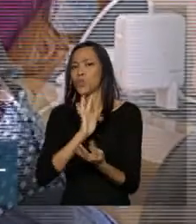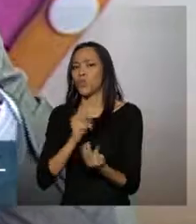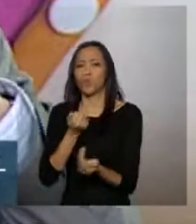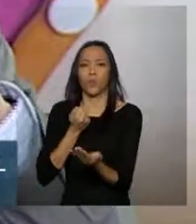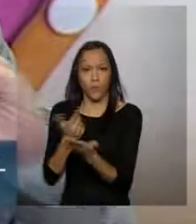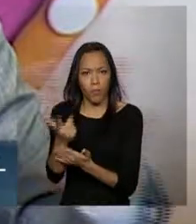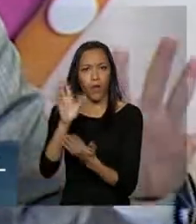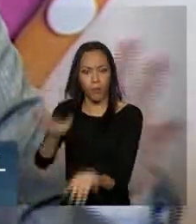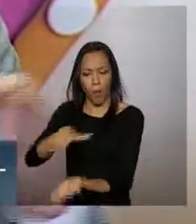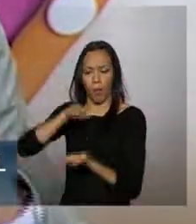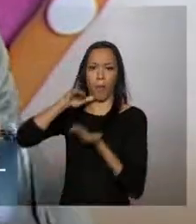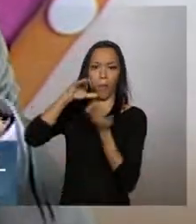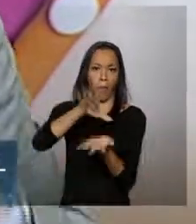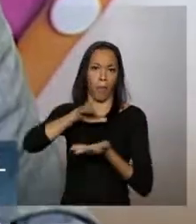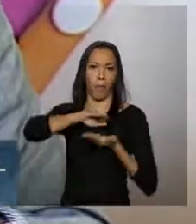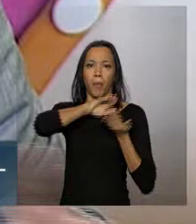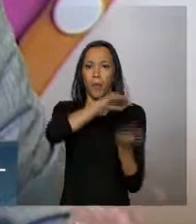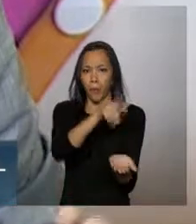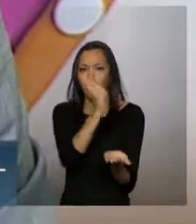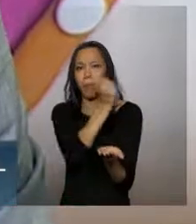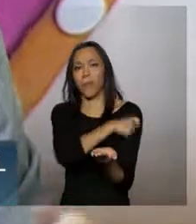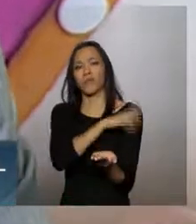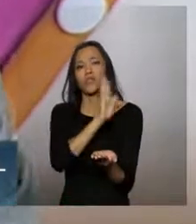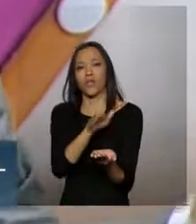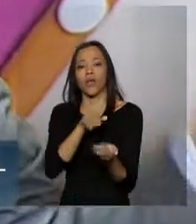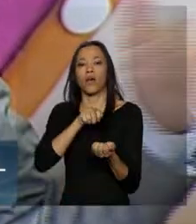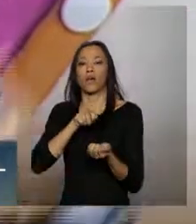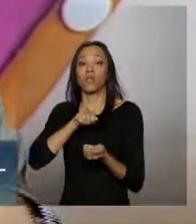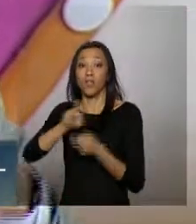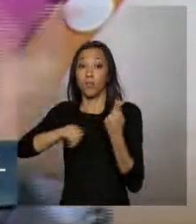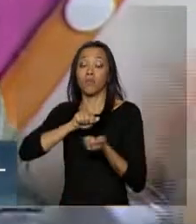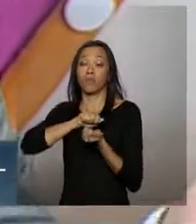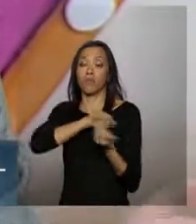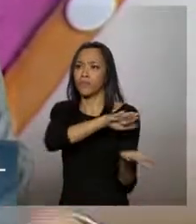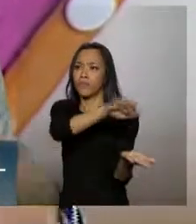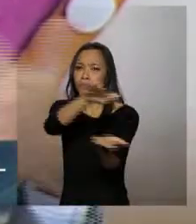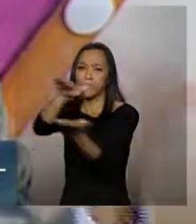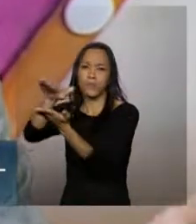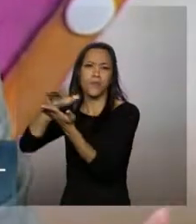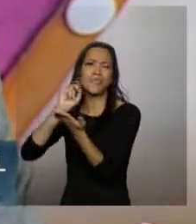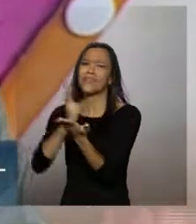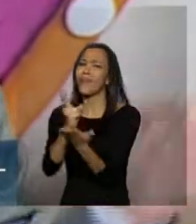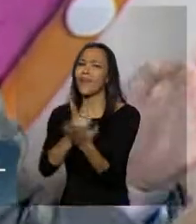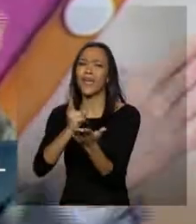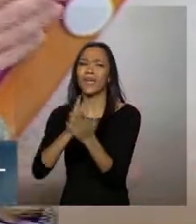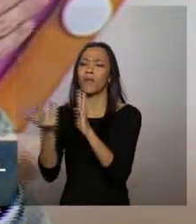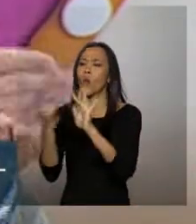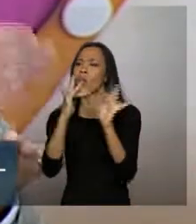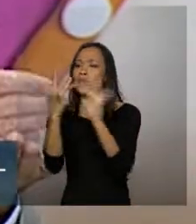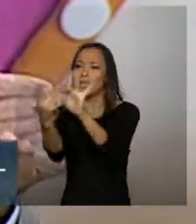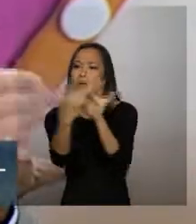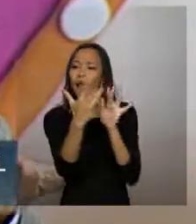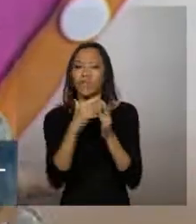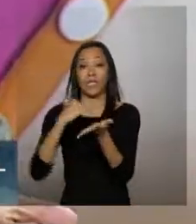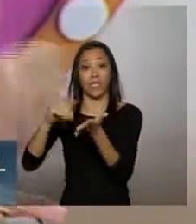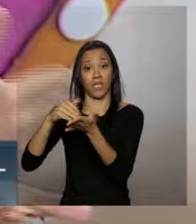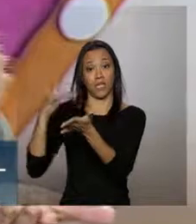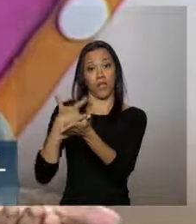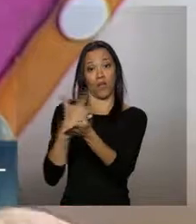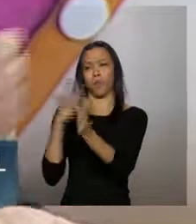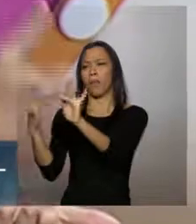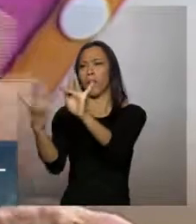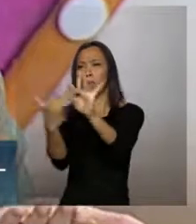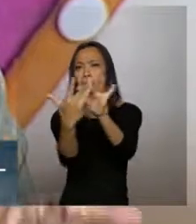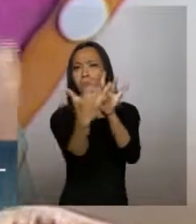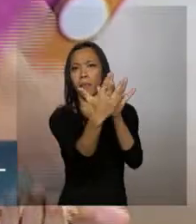encomendado, a estrutura de distribuição de lotes são sempre comunicadas às secretarias estaduais, depois cada uma delas já tem também a sua